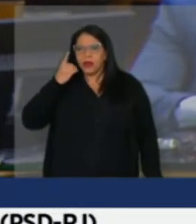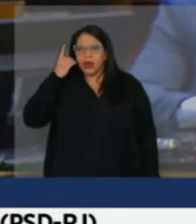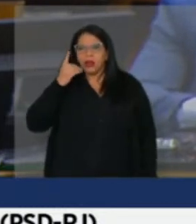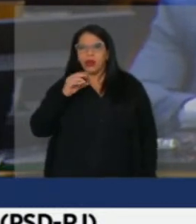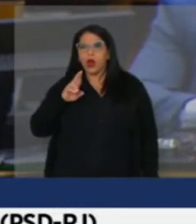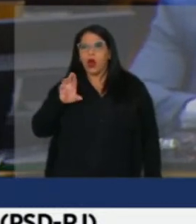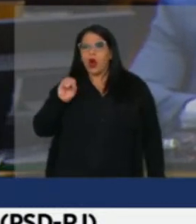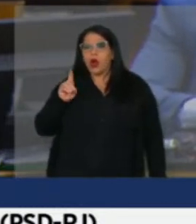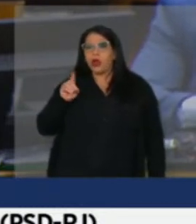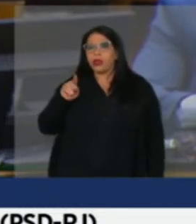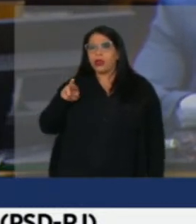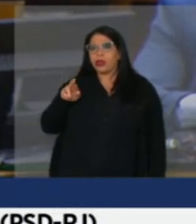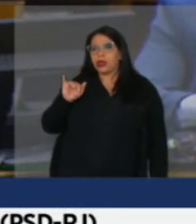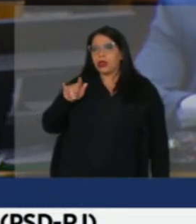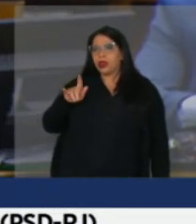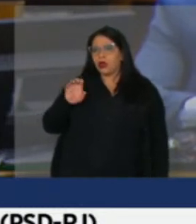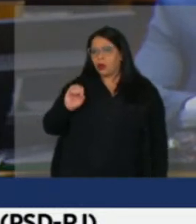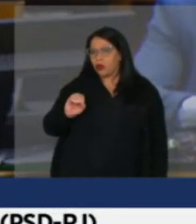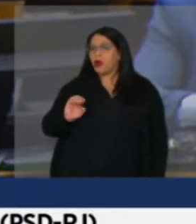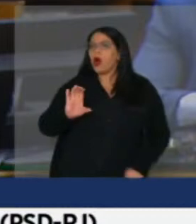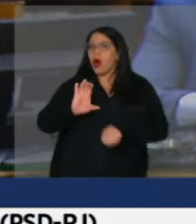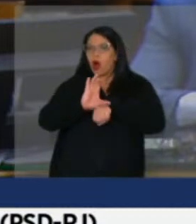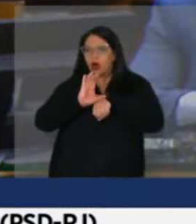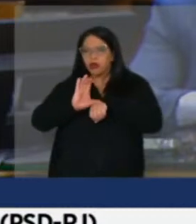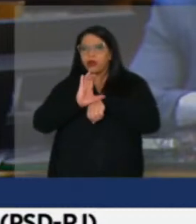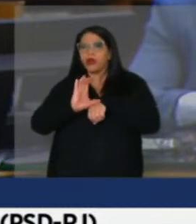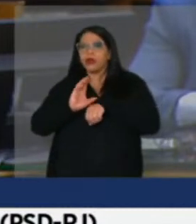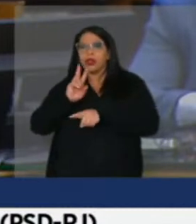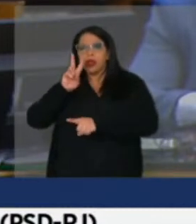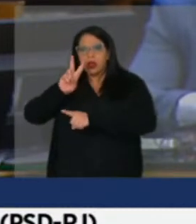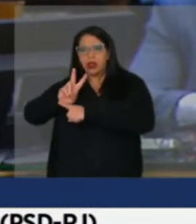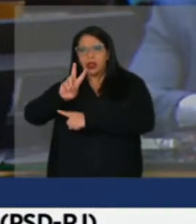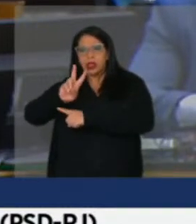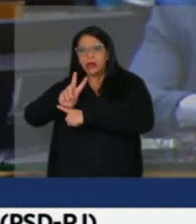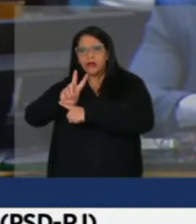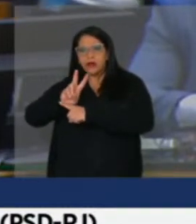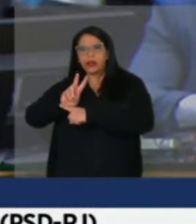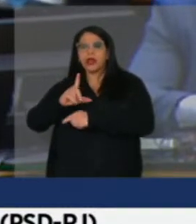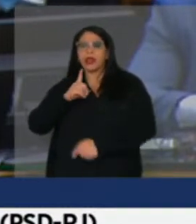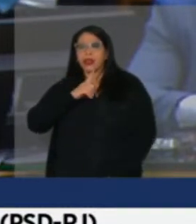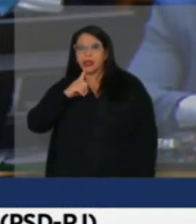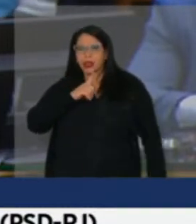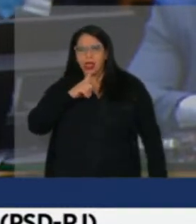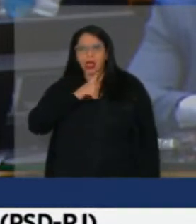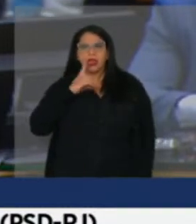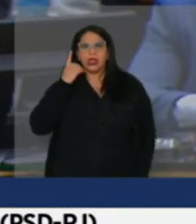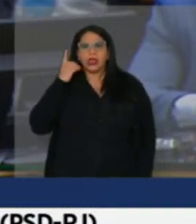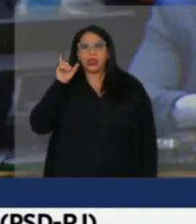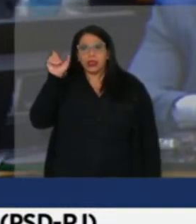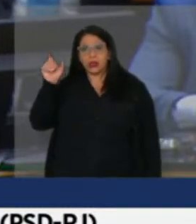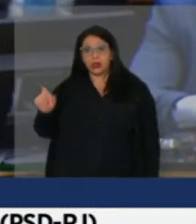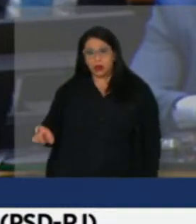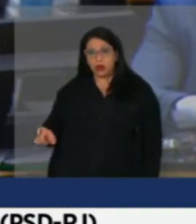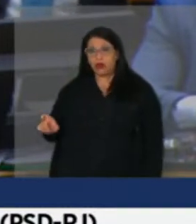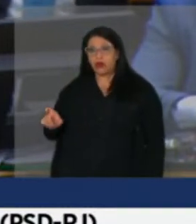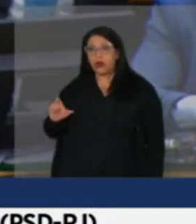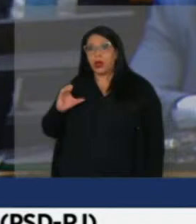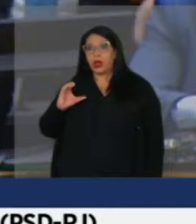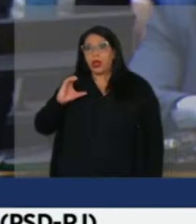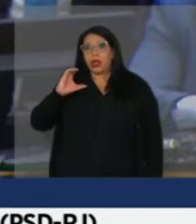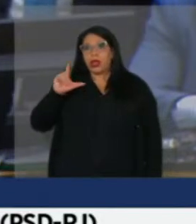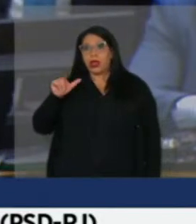tem todo o direito constitucional de fazer a defesa da sua advogada, da sua cliente,